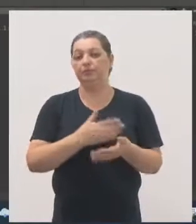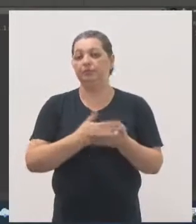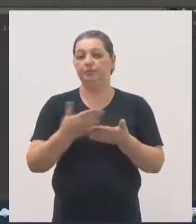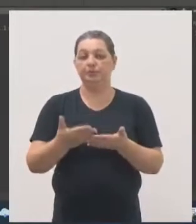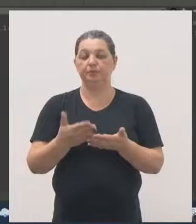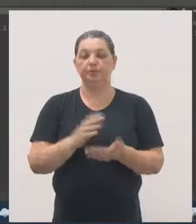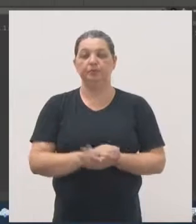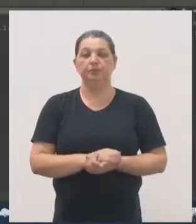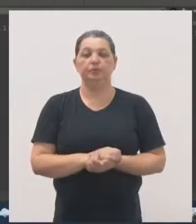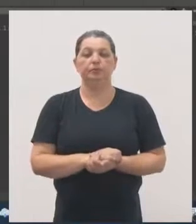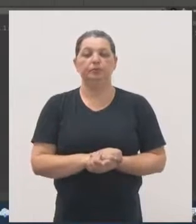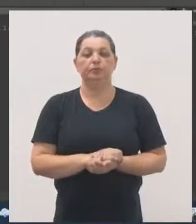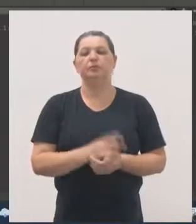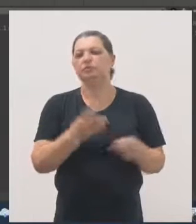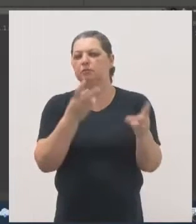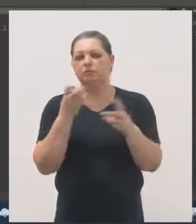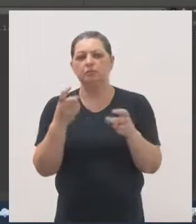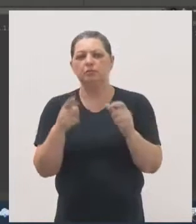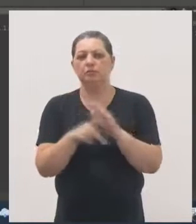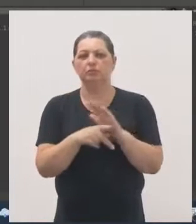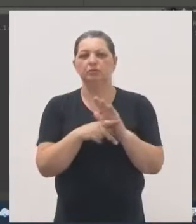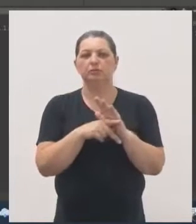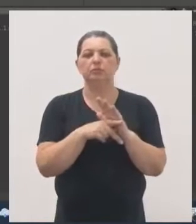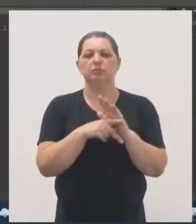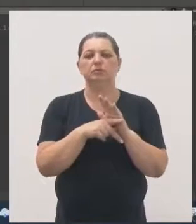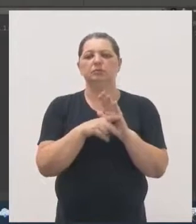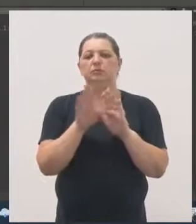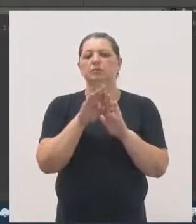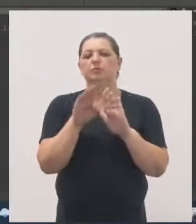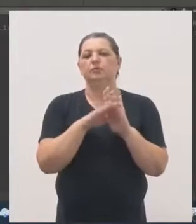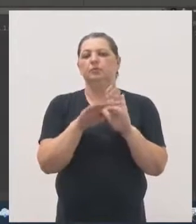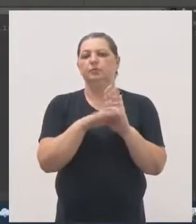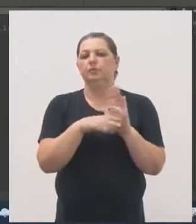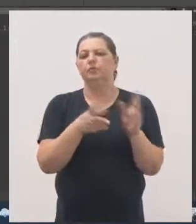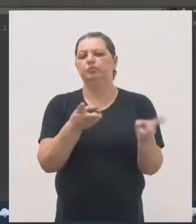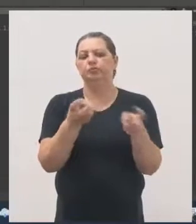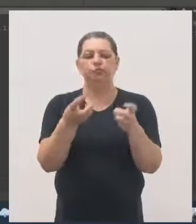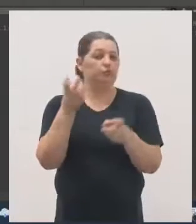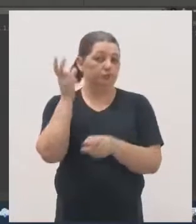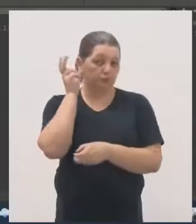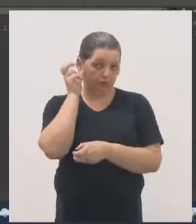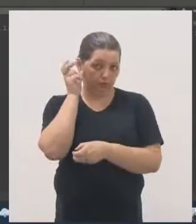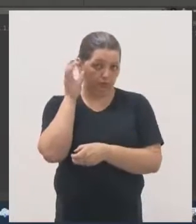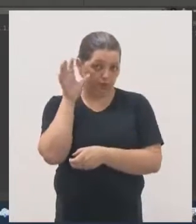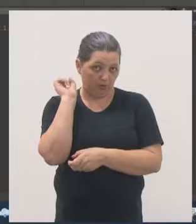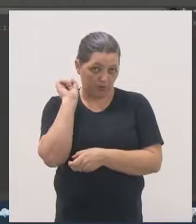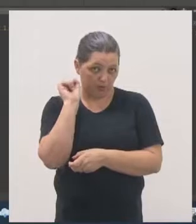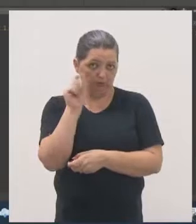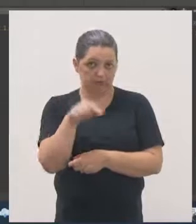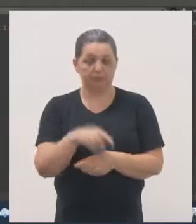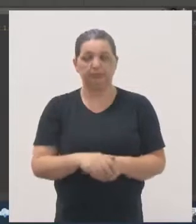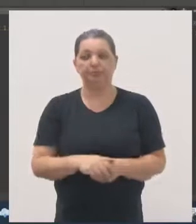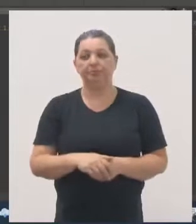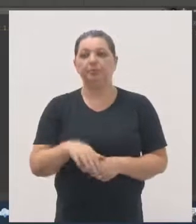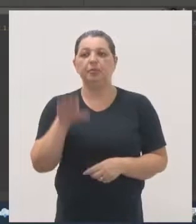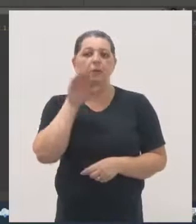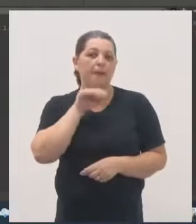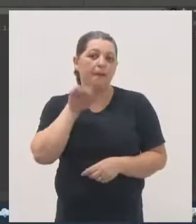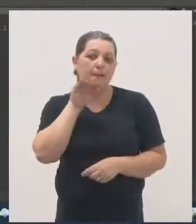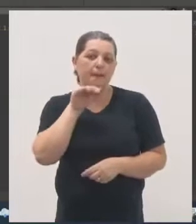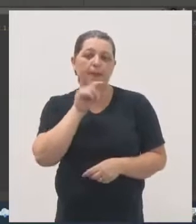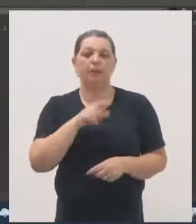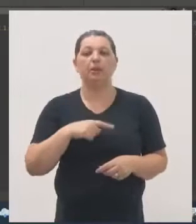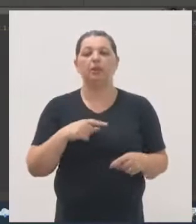a perceber que o programa está captando a nossa voz, ele está captando o áudio? Vai ter uma bolinha aqui, e